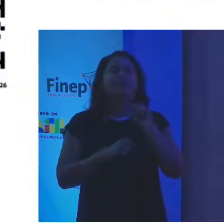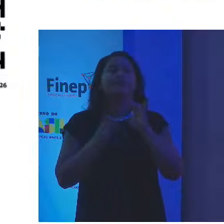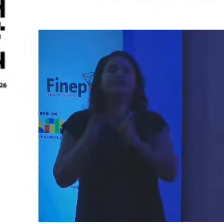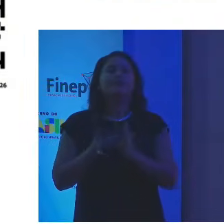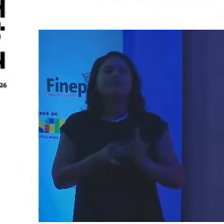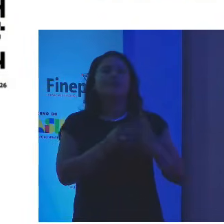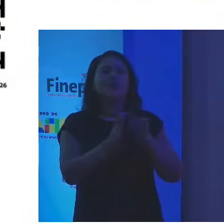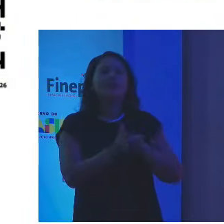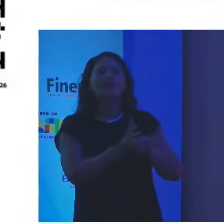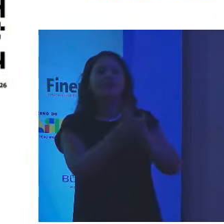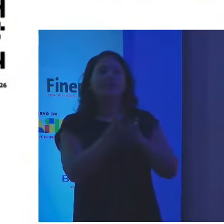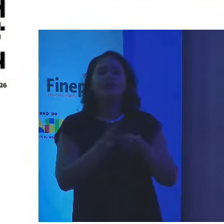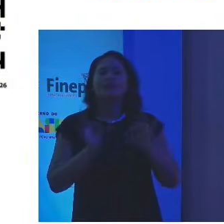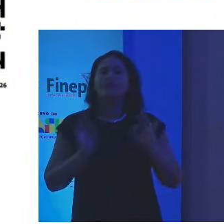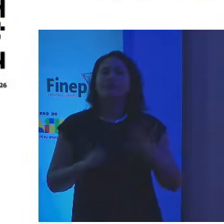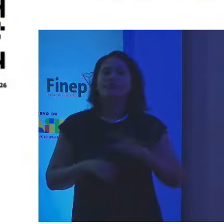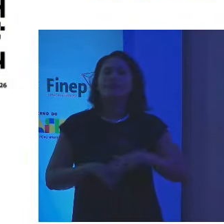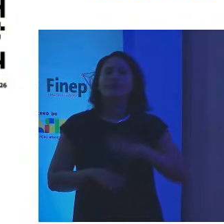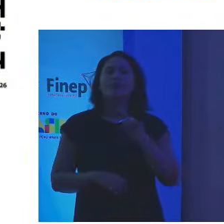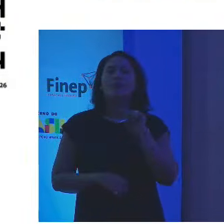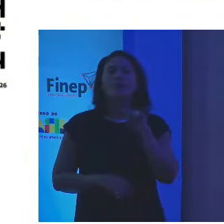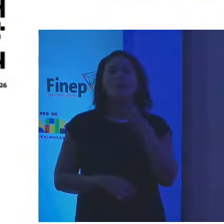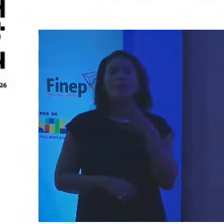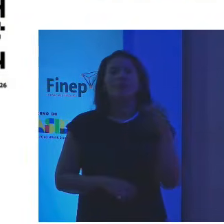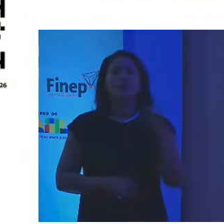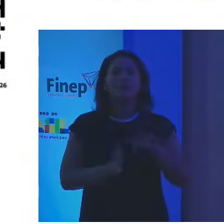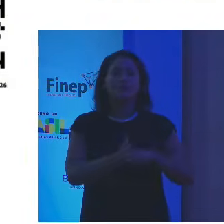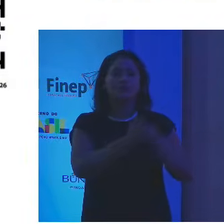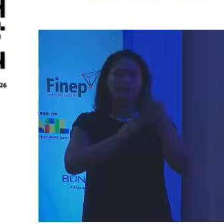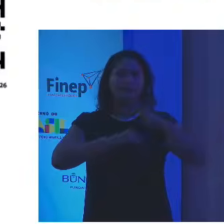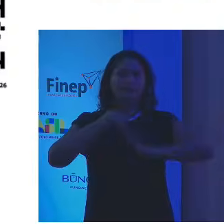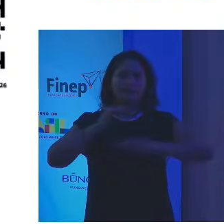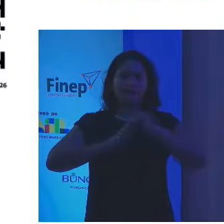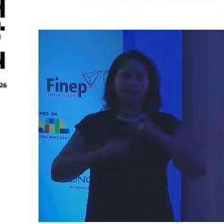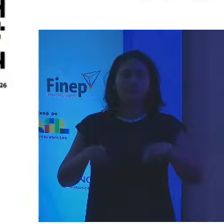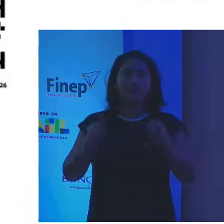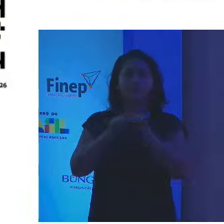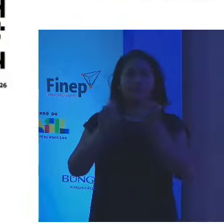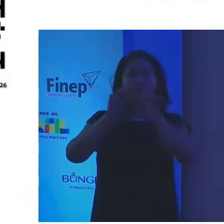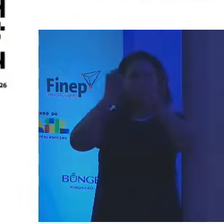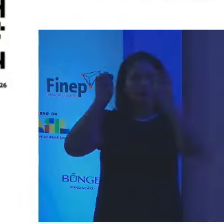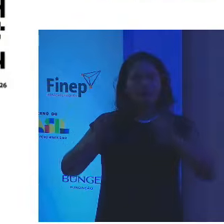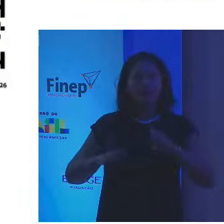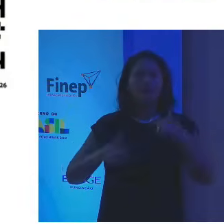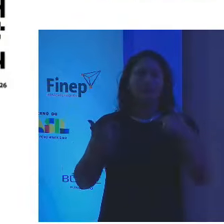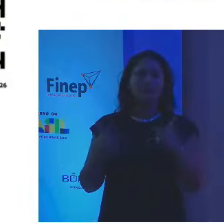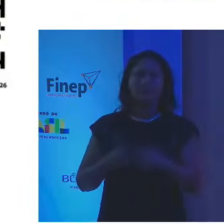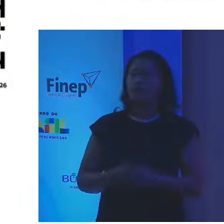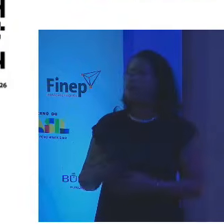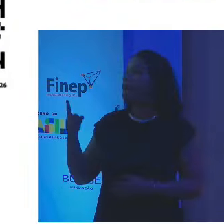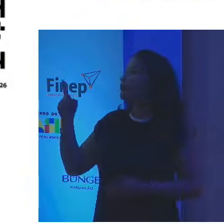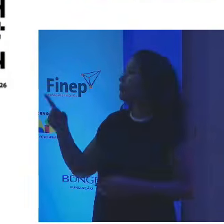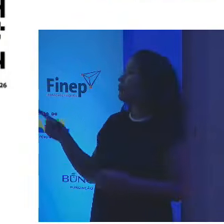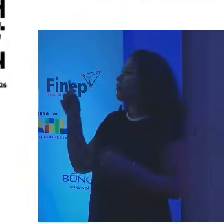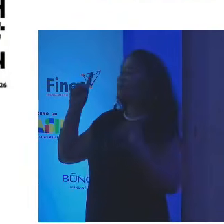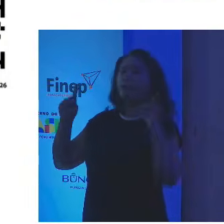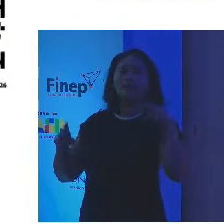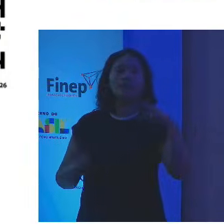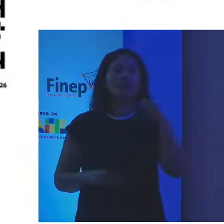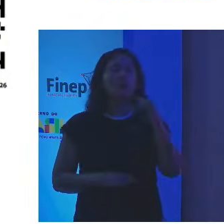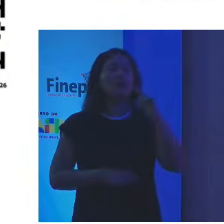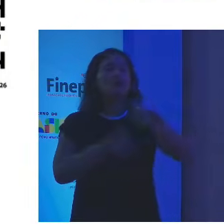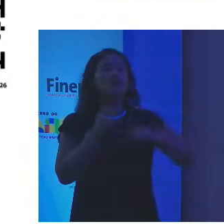rede de pesquisa imensa, com mais de 1.400 pesquisadores, e estruturando esse trabalho em rede. Então, o INPA é baseado